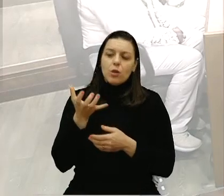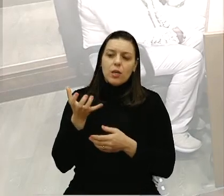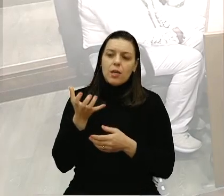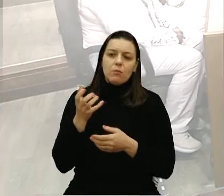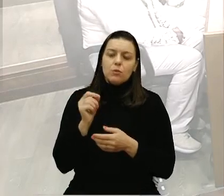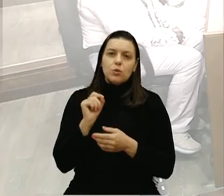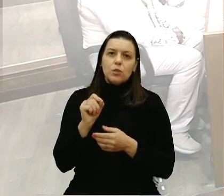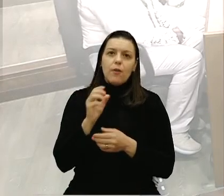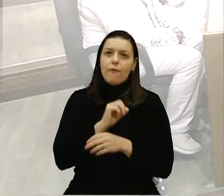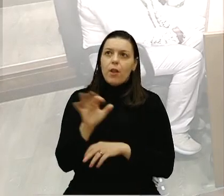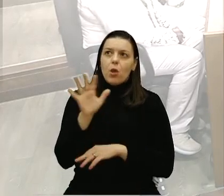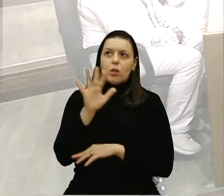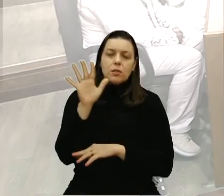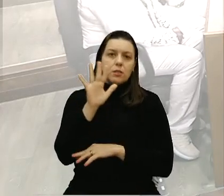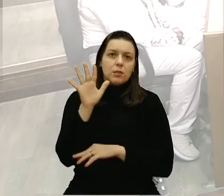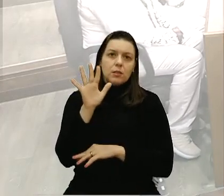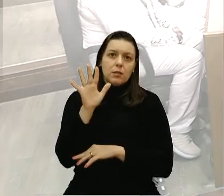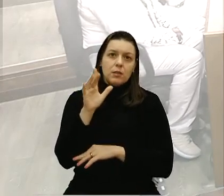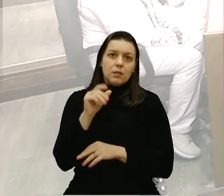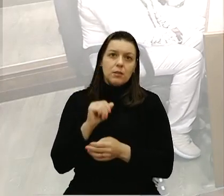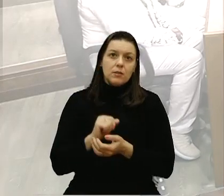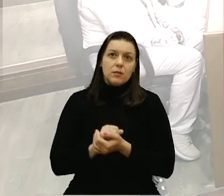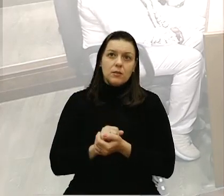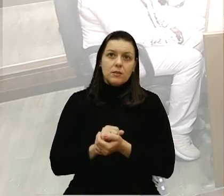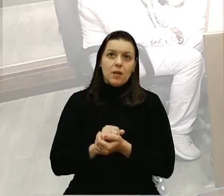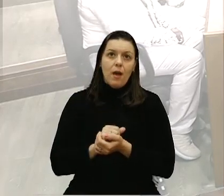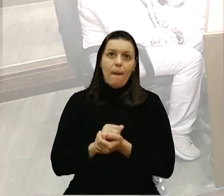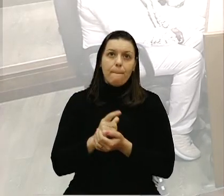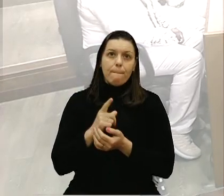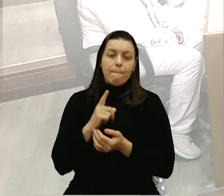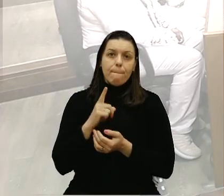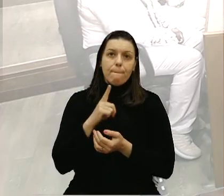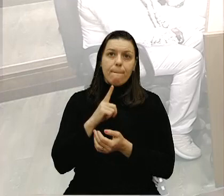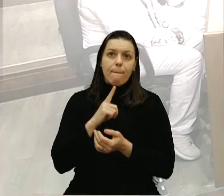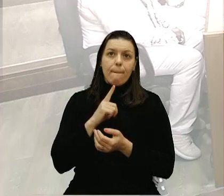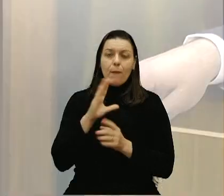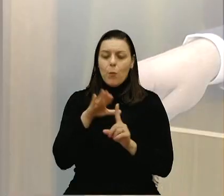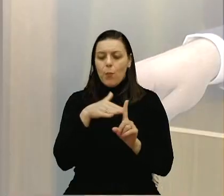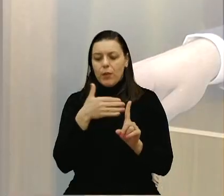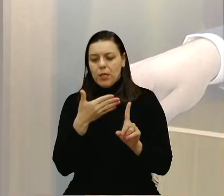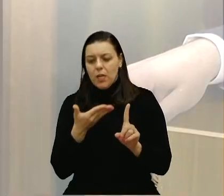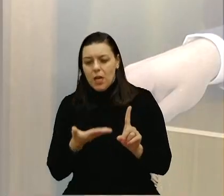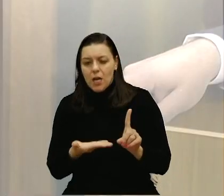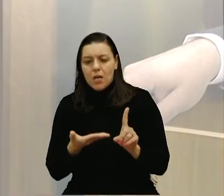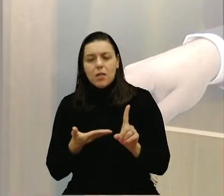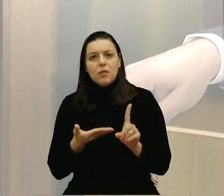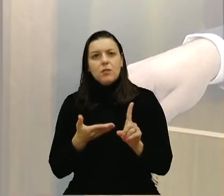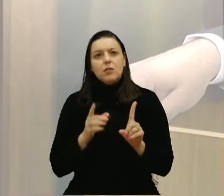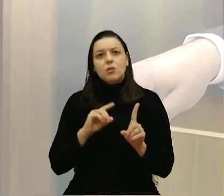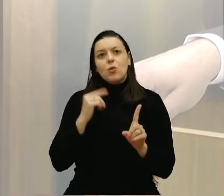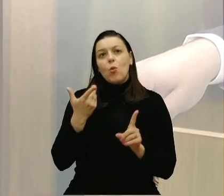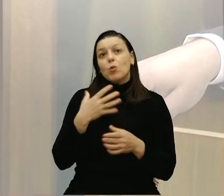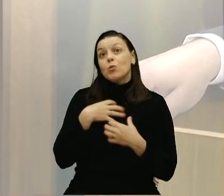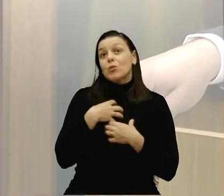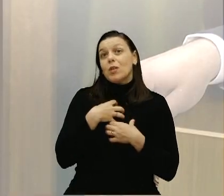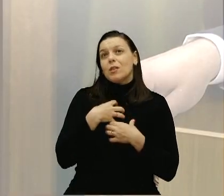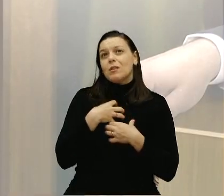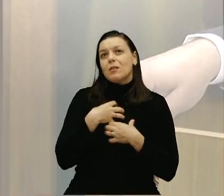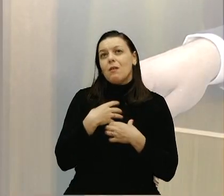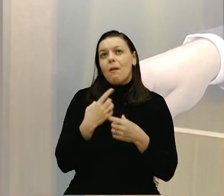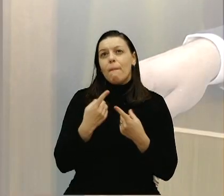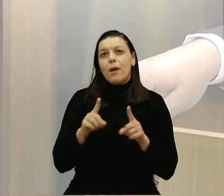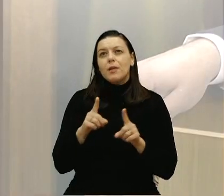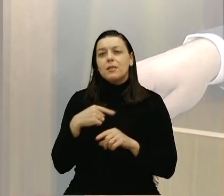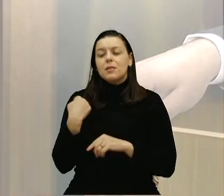não sejam valorizadas e não sejam deferidas como homenagens ou outras formas, mas que nós, que